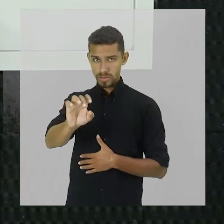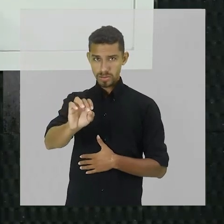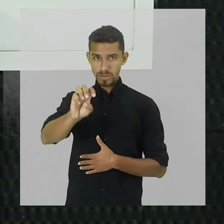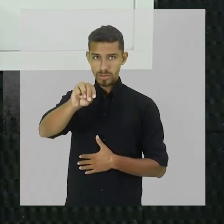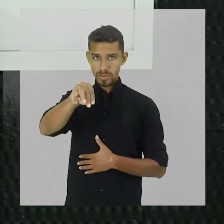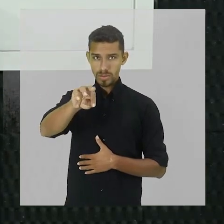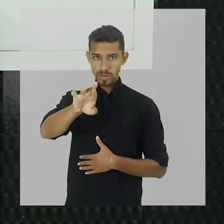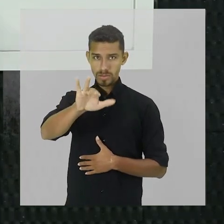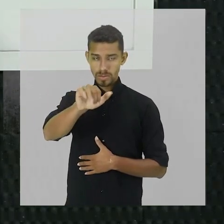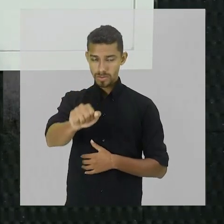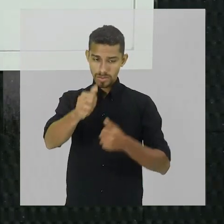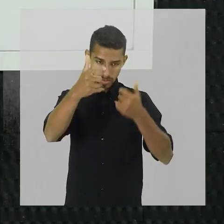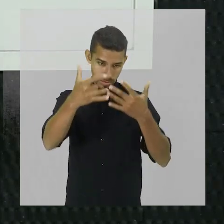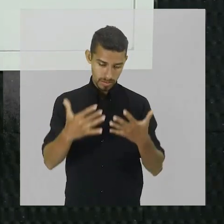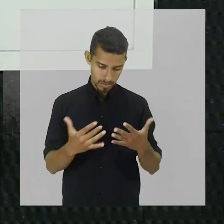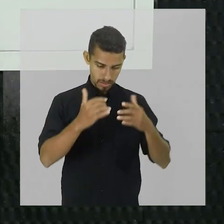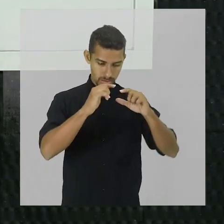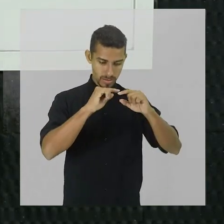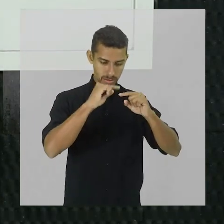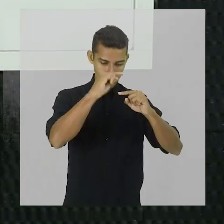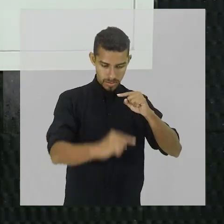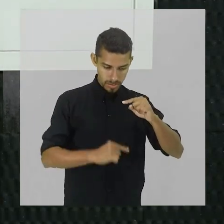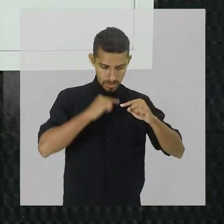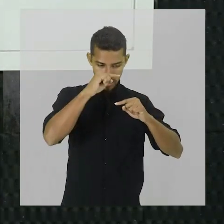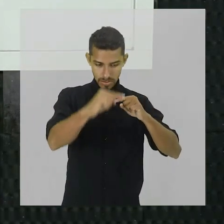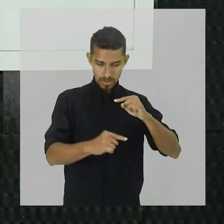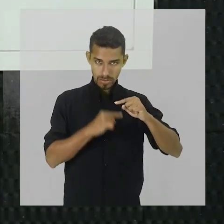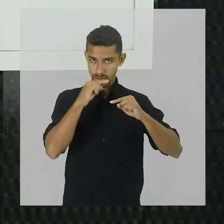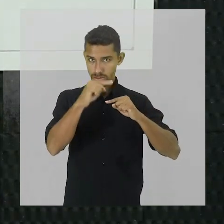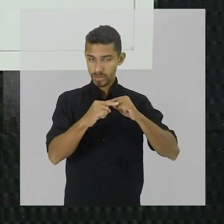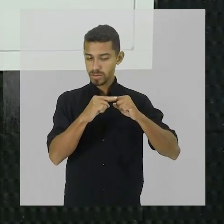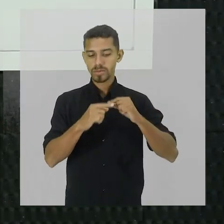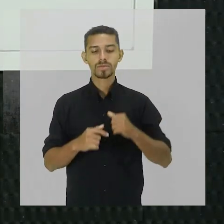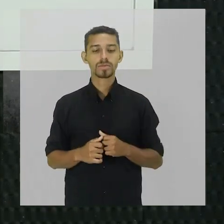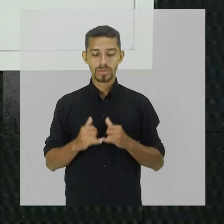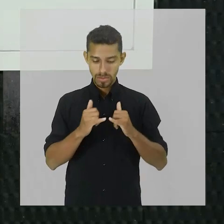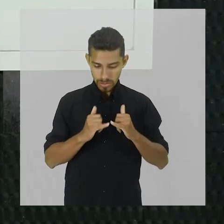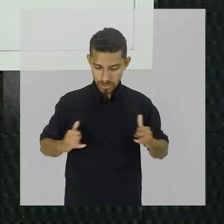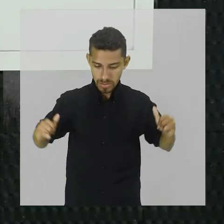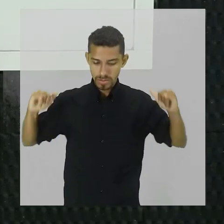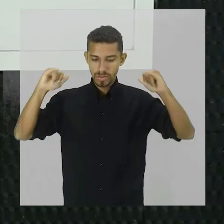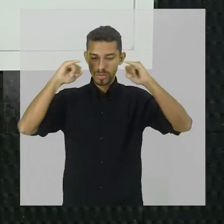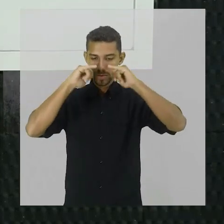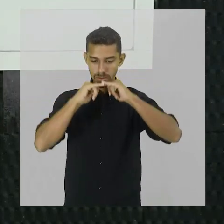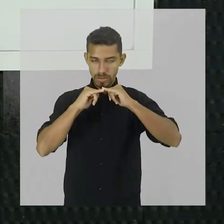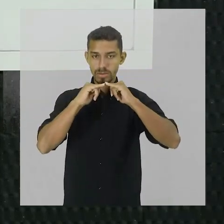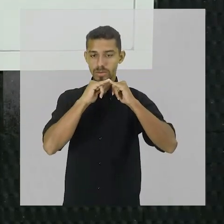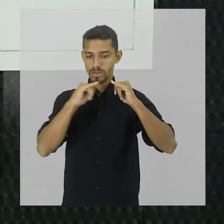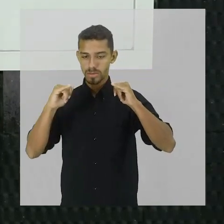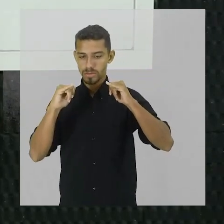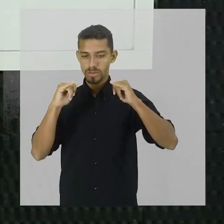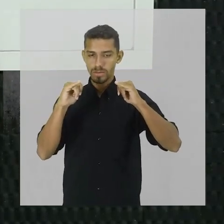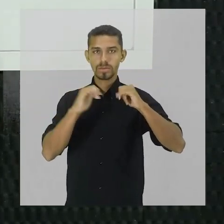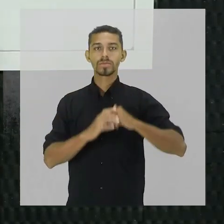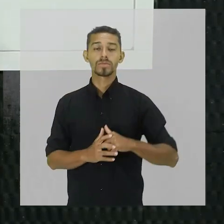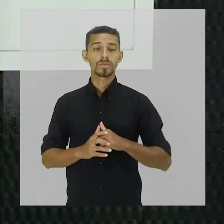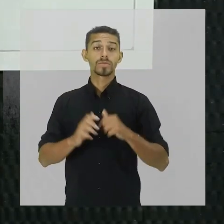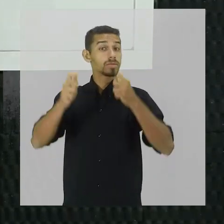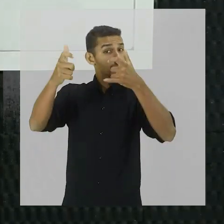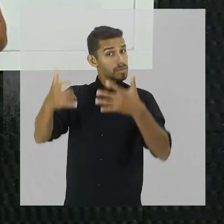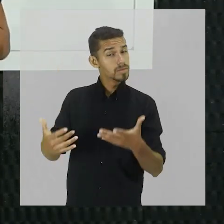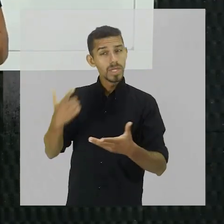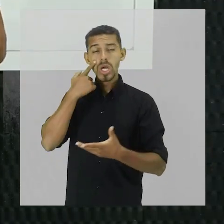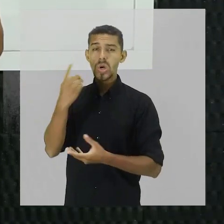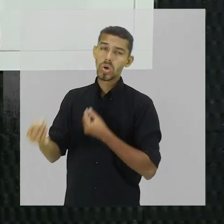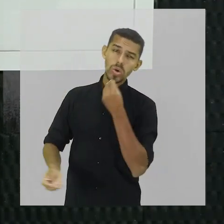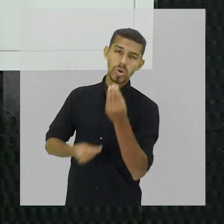de cilindro e de esfera, certo? Então vamos ver como esses assuntos são abordados, como é que o Enem costuma e a UEMA costuma